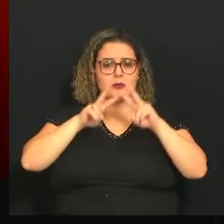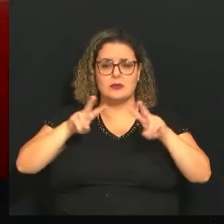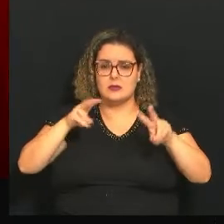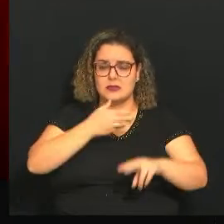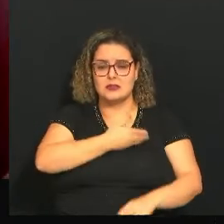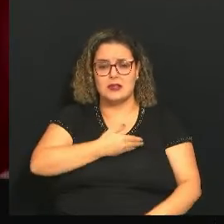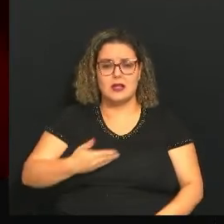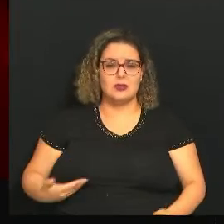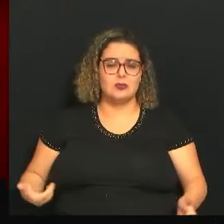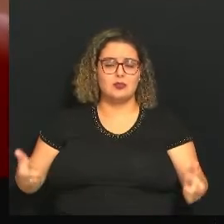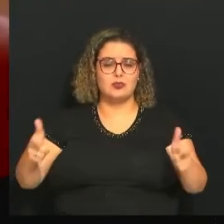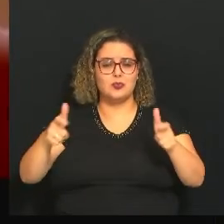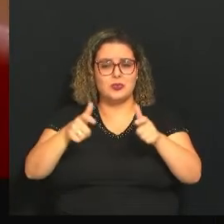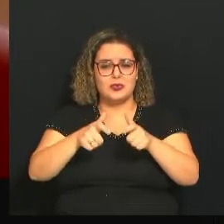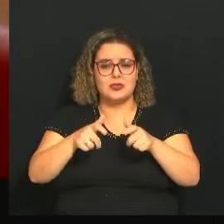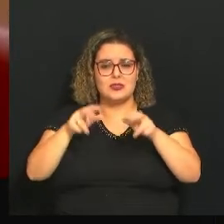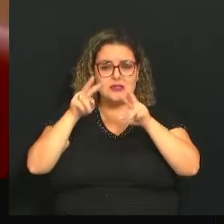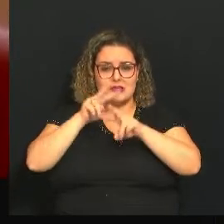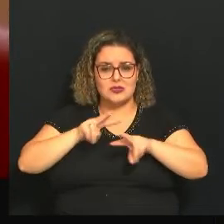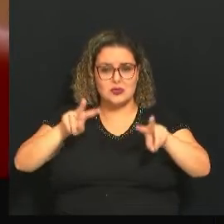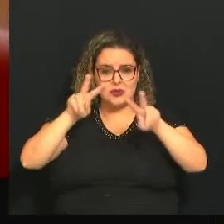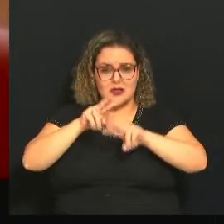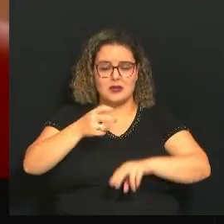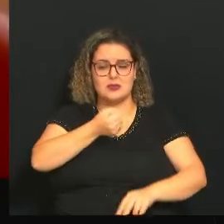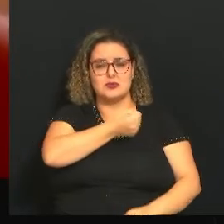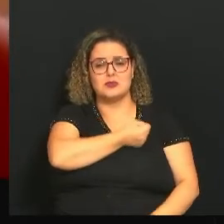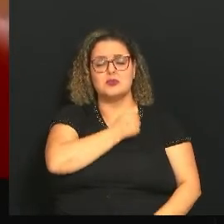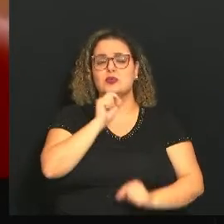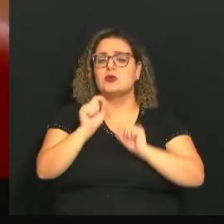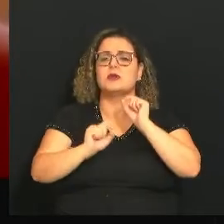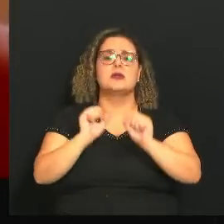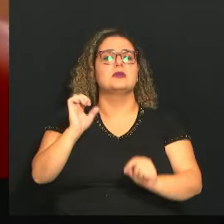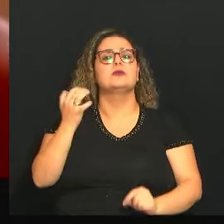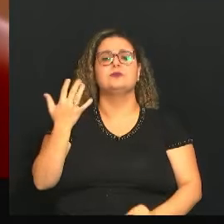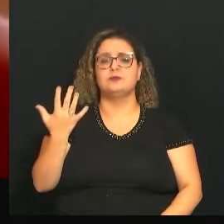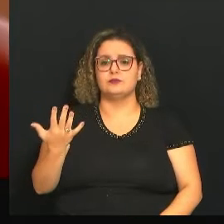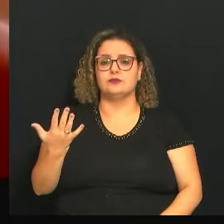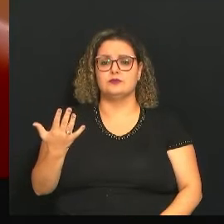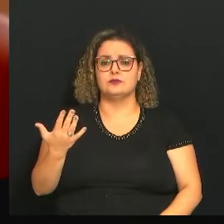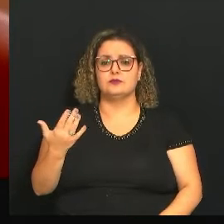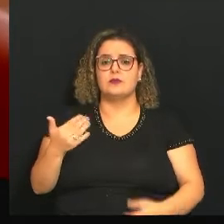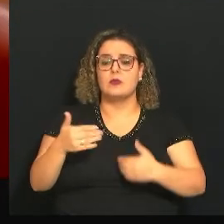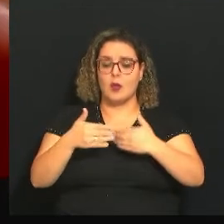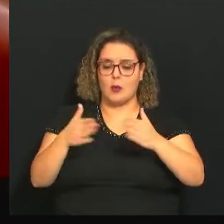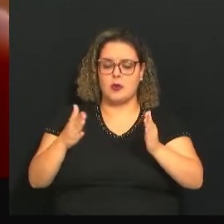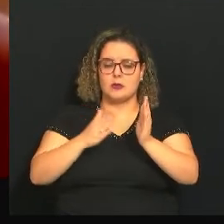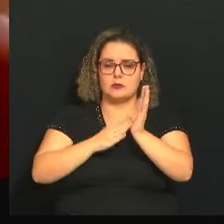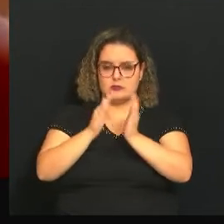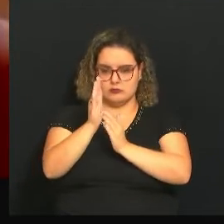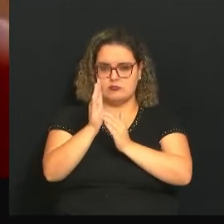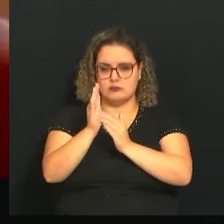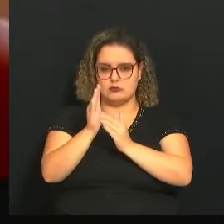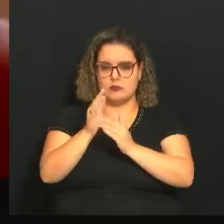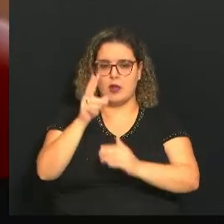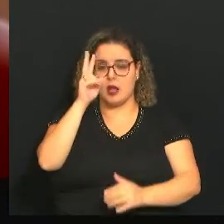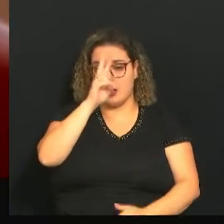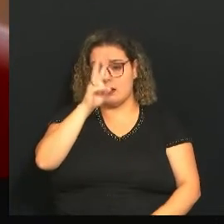se você olhar os números, o que está acontecendo? Ao invés de abrir concurso público, eu lembro que